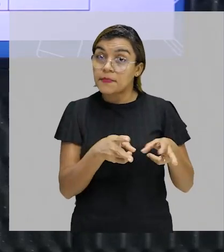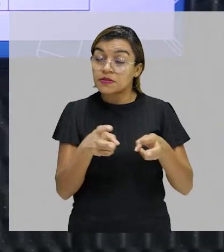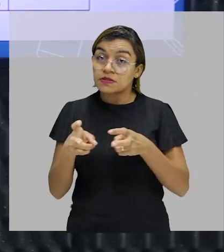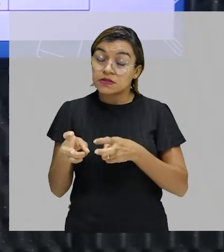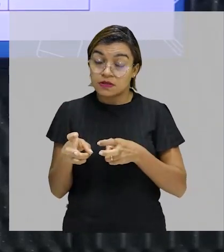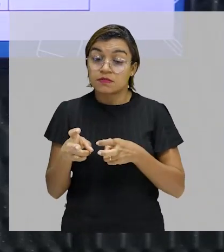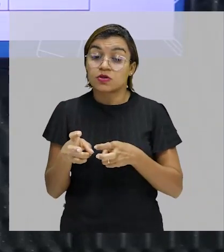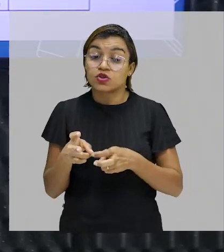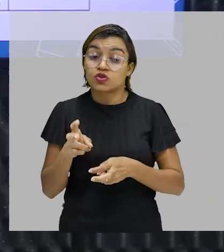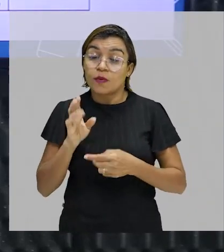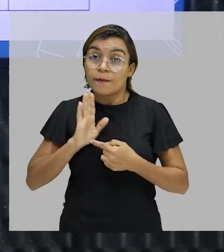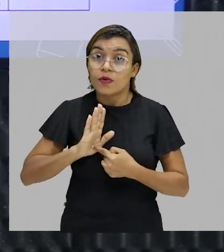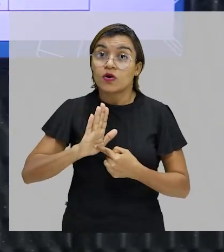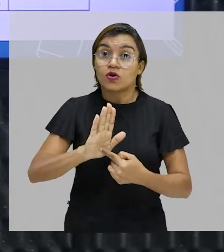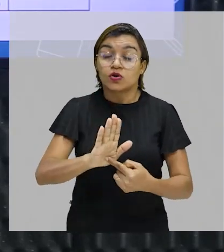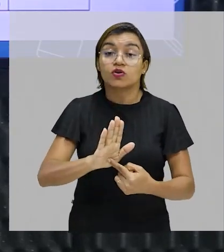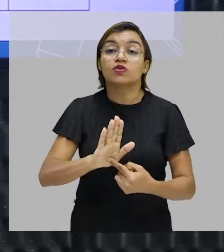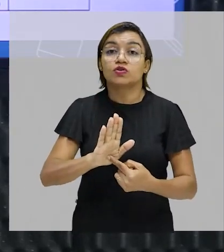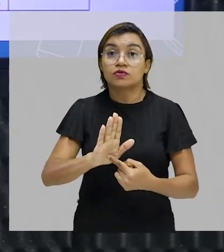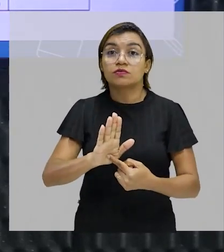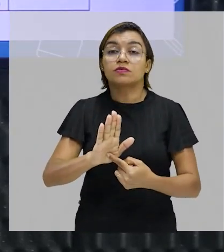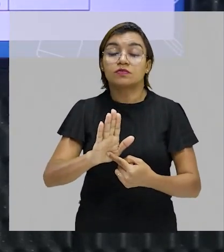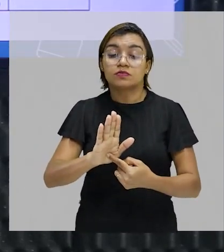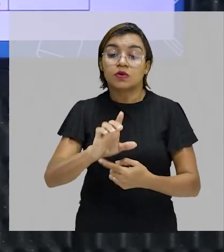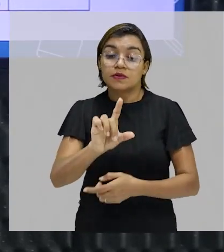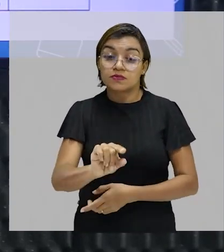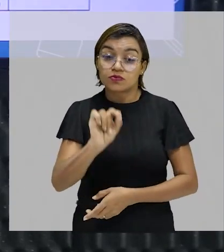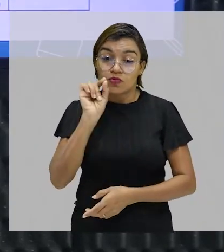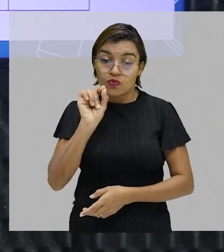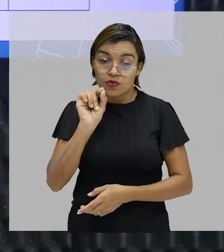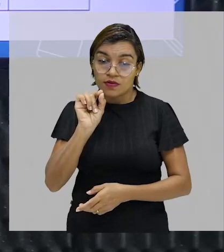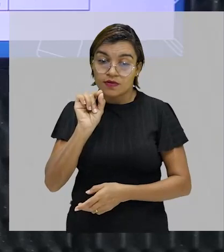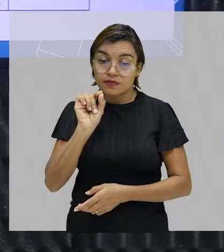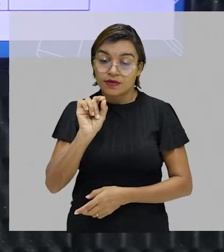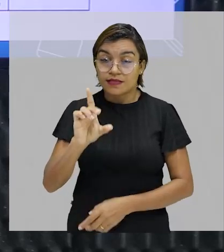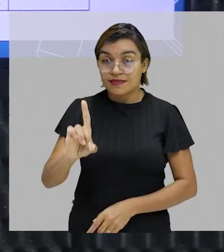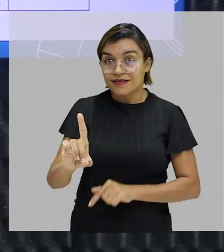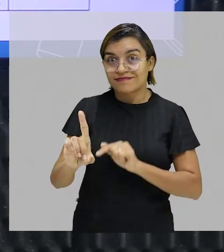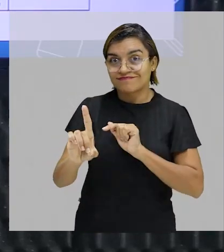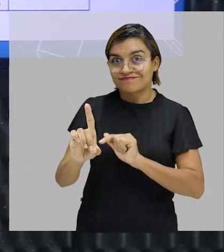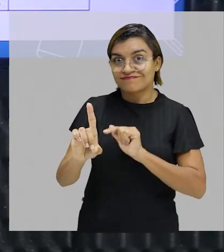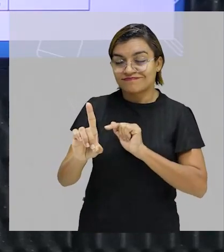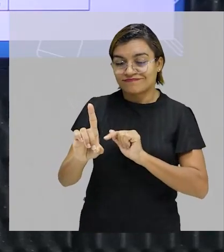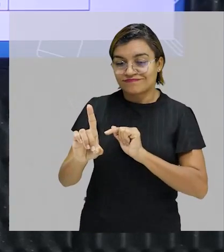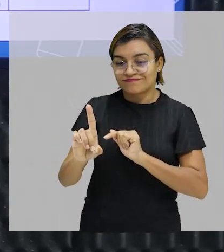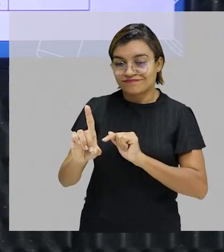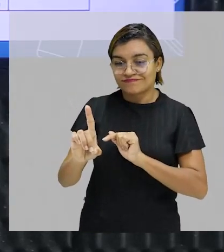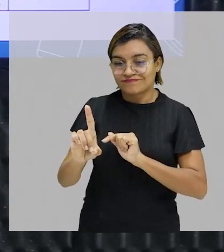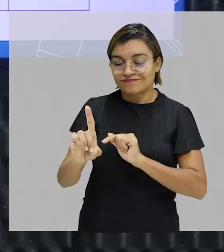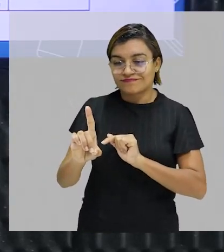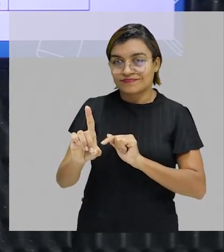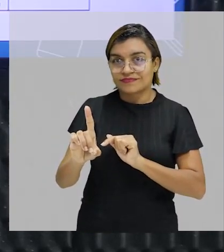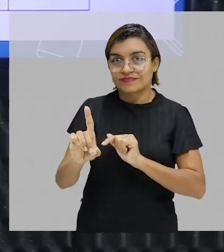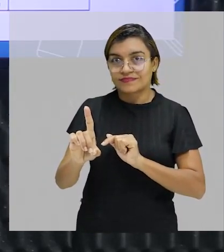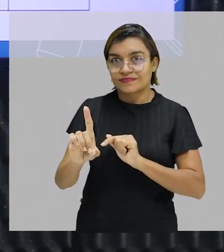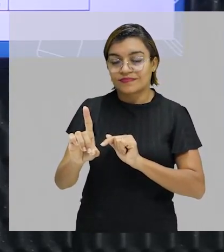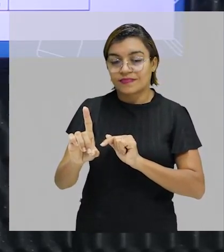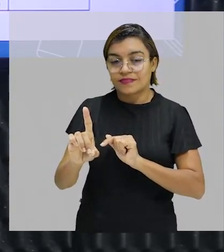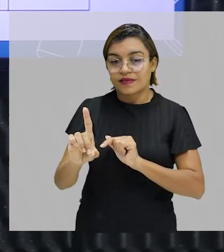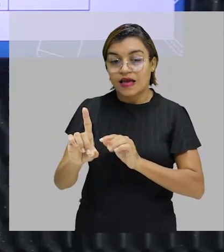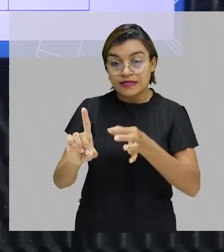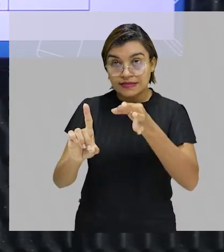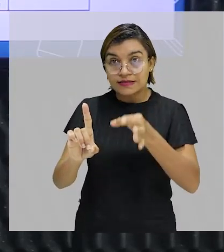nós destacamos uma alternativa. Justamente, essa que está destacada é a alternativa correta,